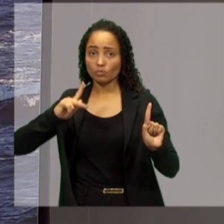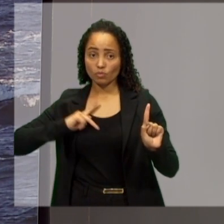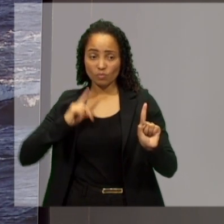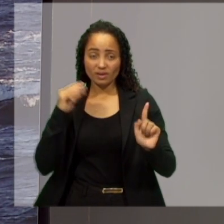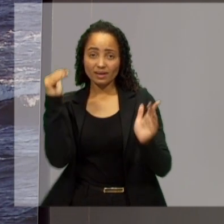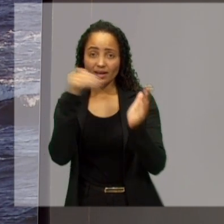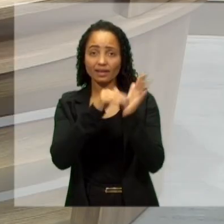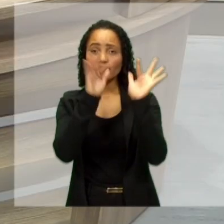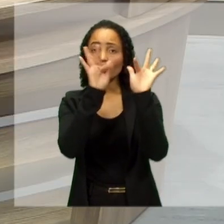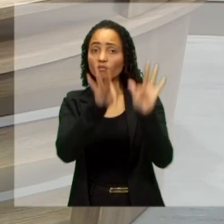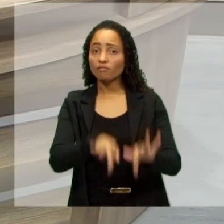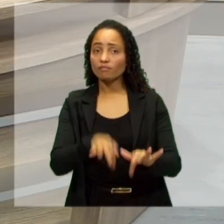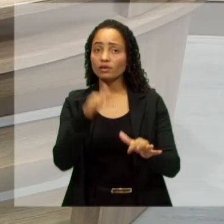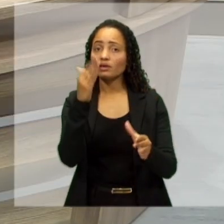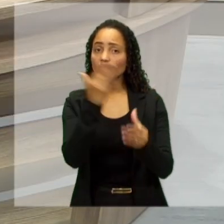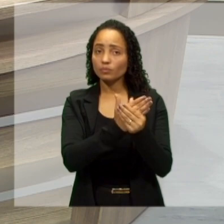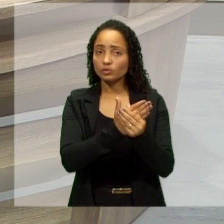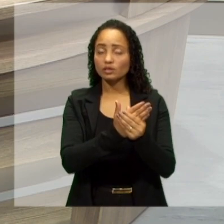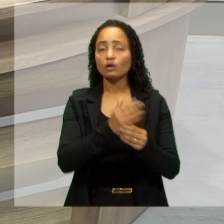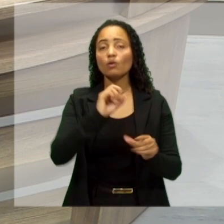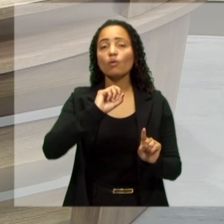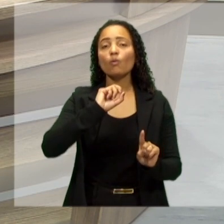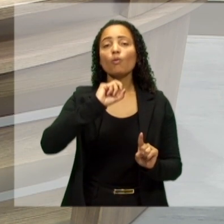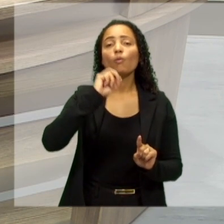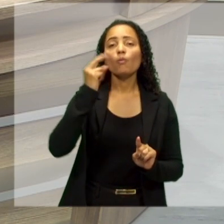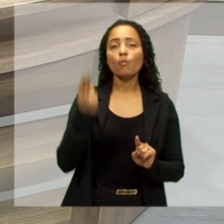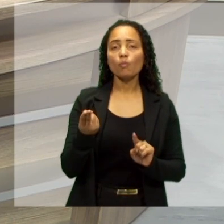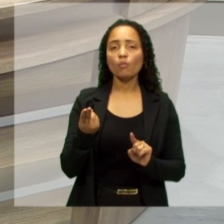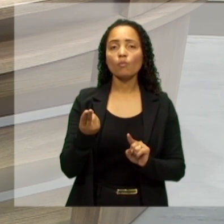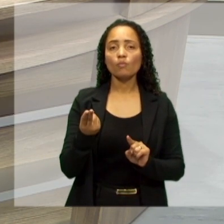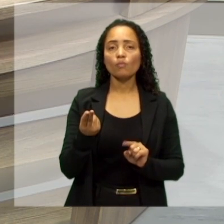o momento, ou é pela